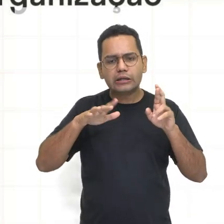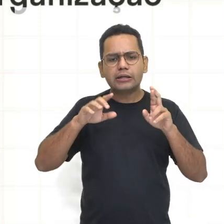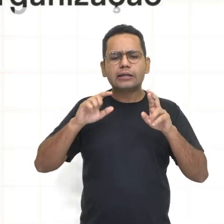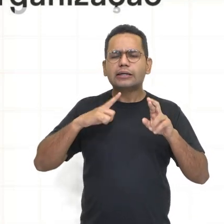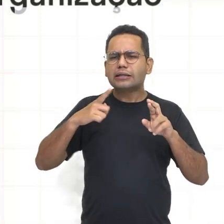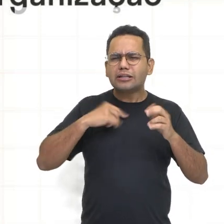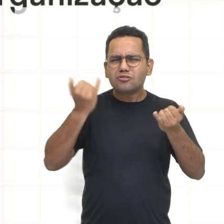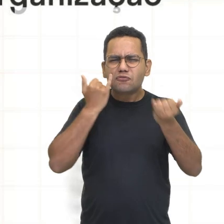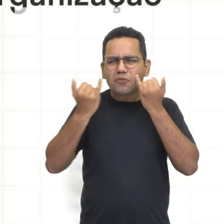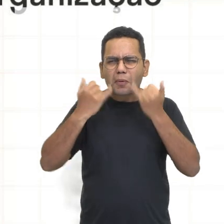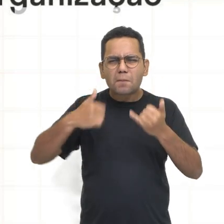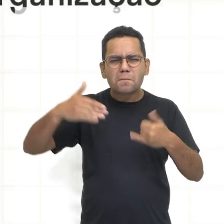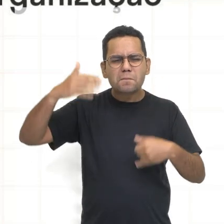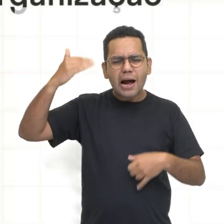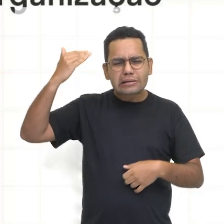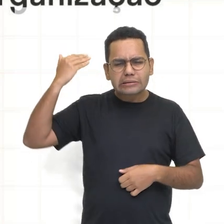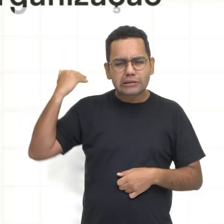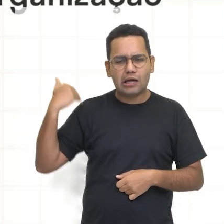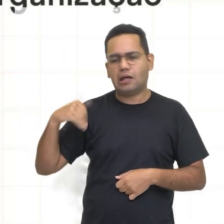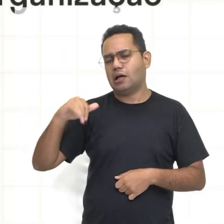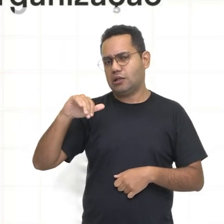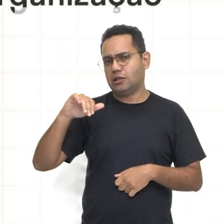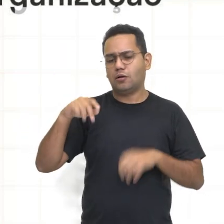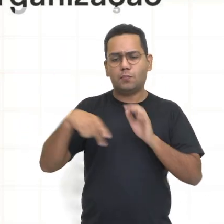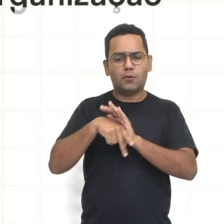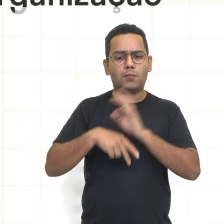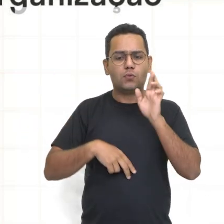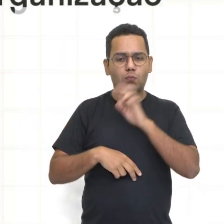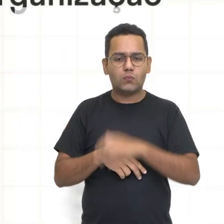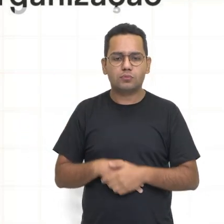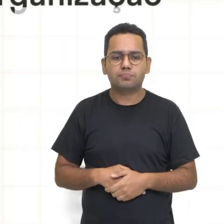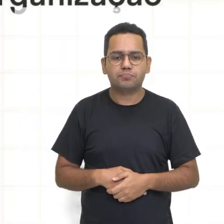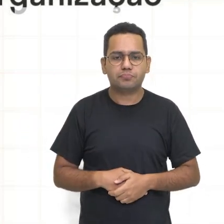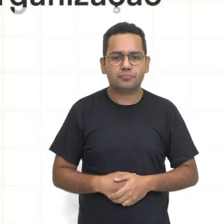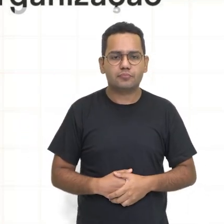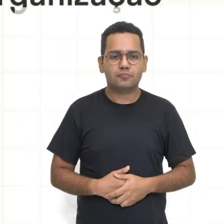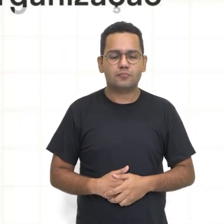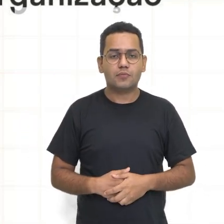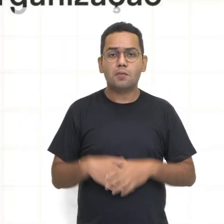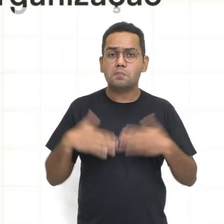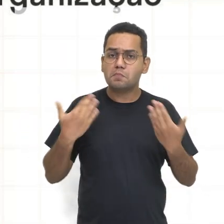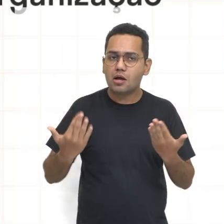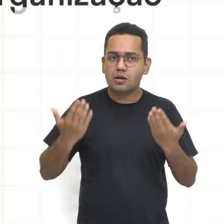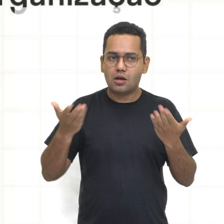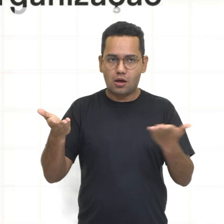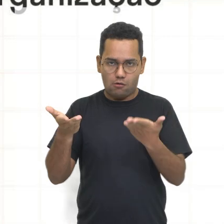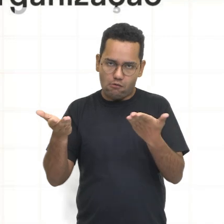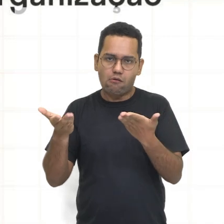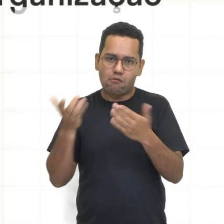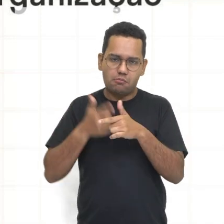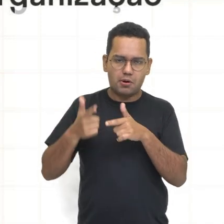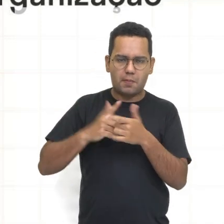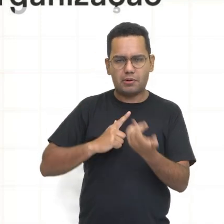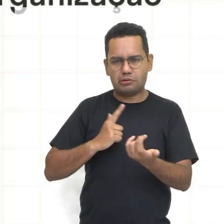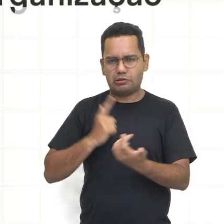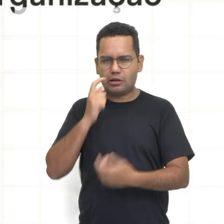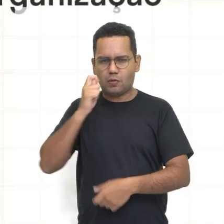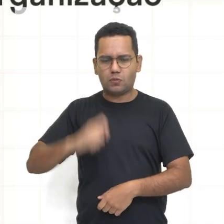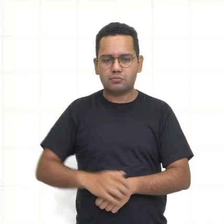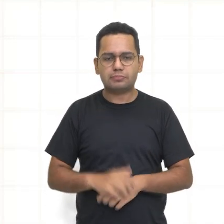a Rússia. Todos esses elementos que eu falei para vocês agora são características do conflito da Ucrânia